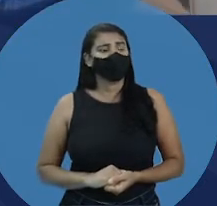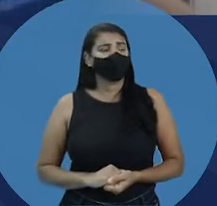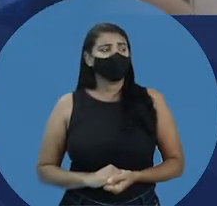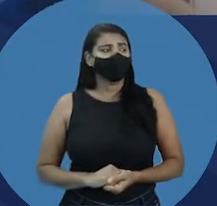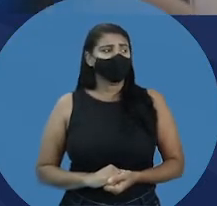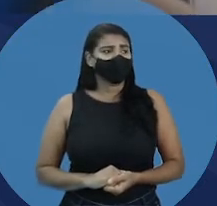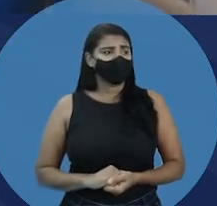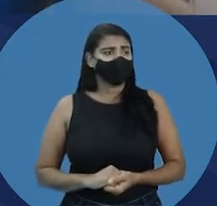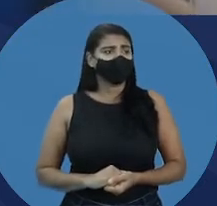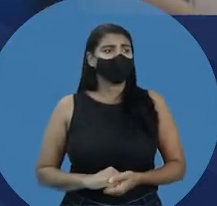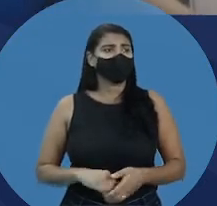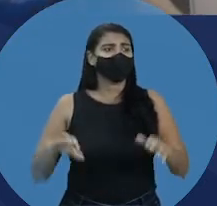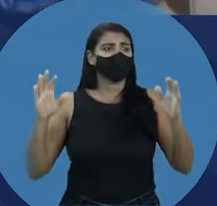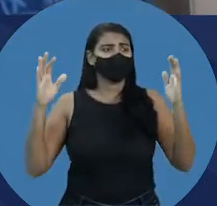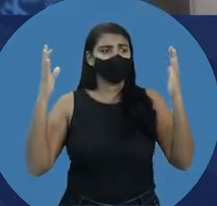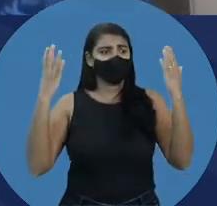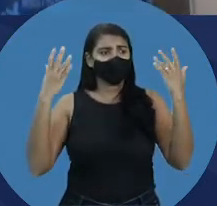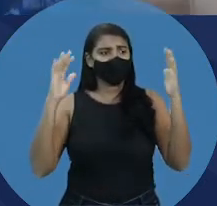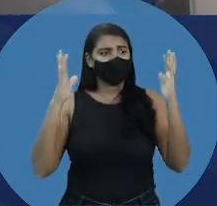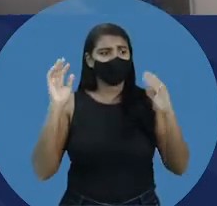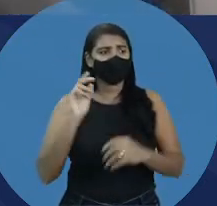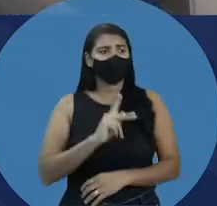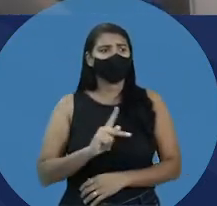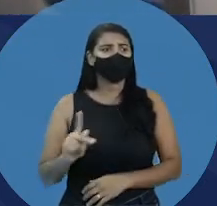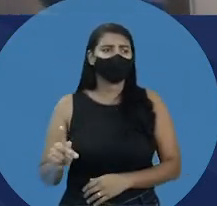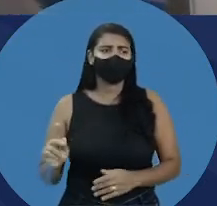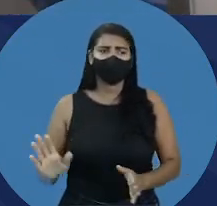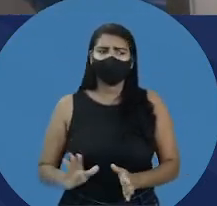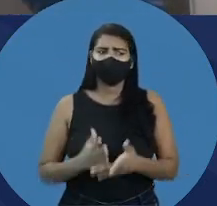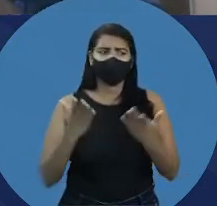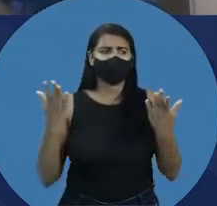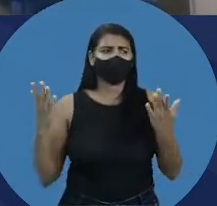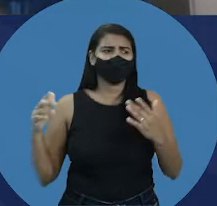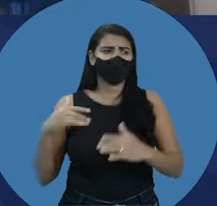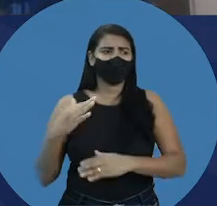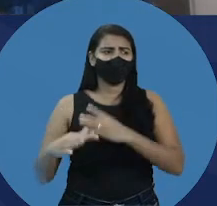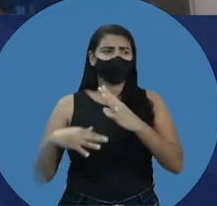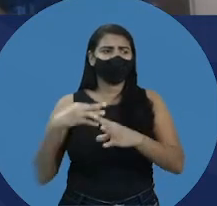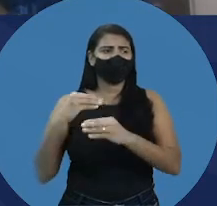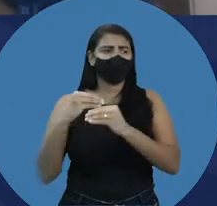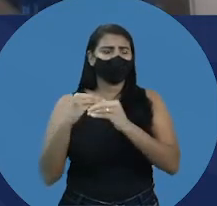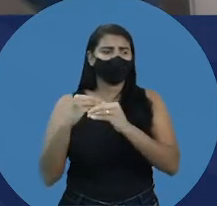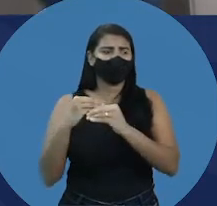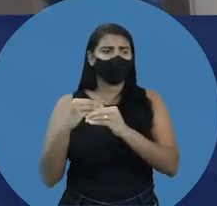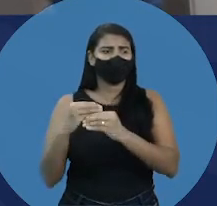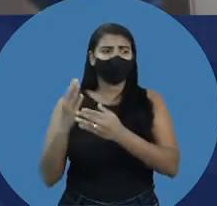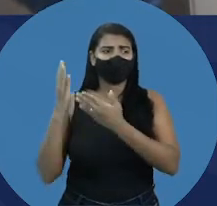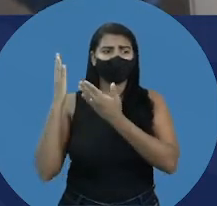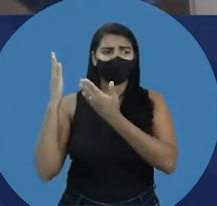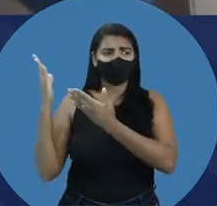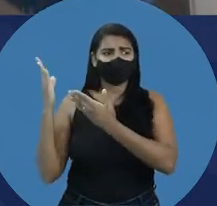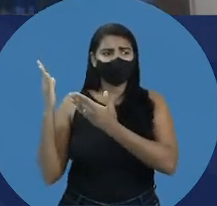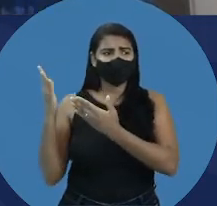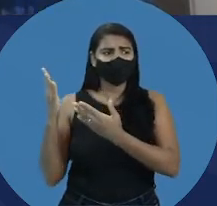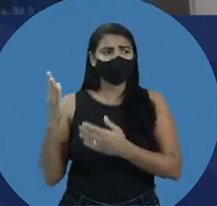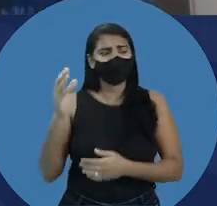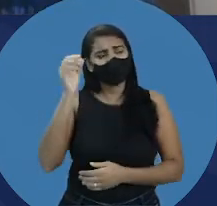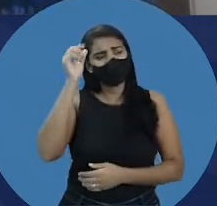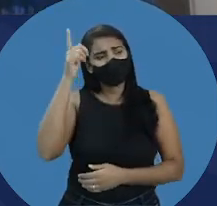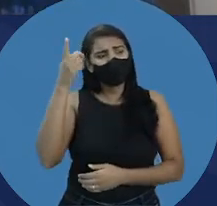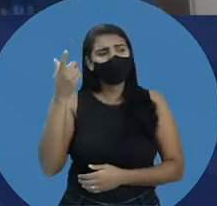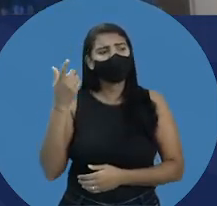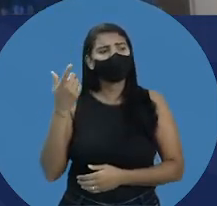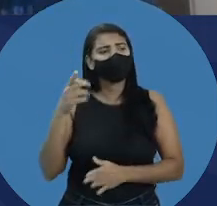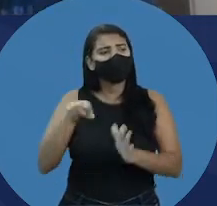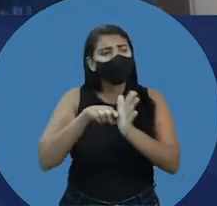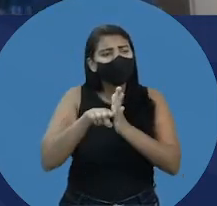Parabéns, professor, pelo excelente trabalho, né? E é por aí mesmo, essa vertente do senhor ter essa ideia, né, de instigar,